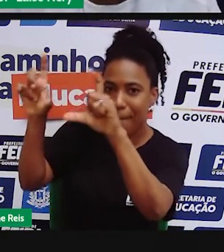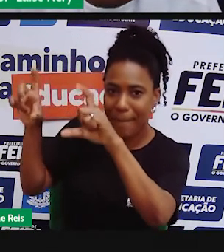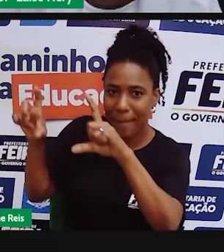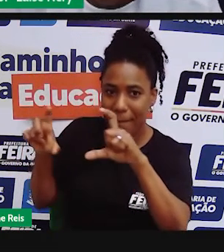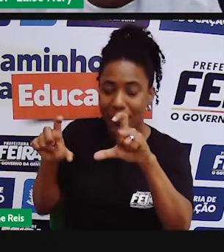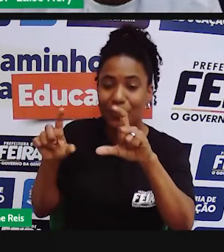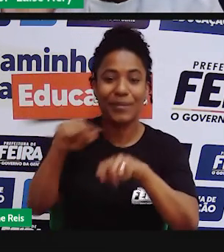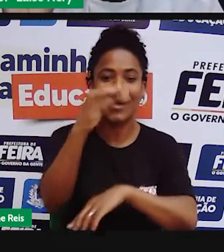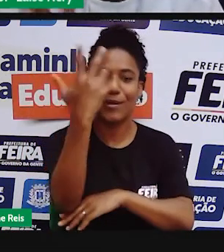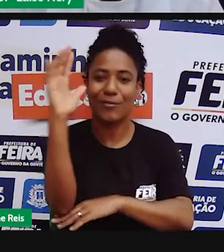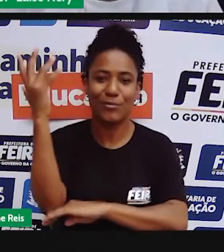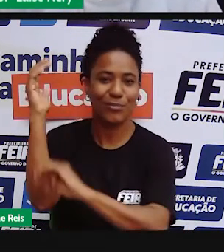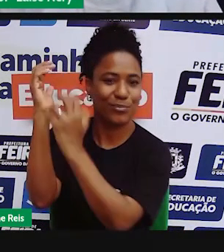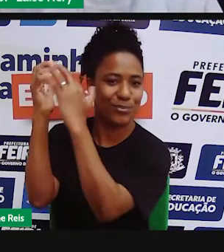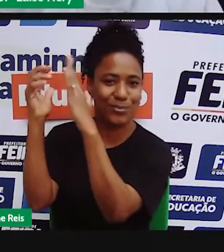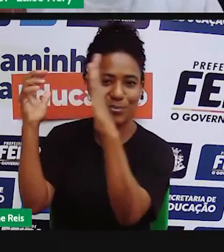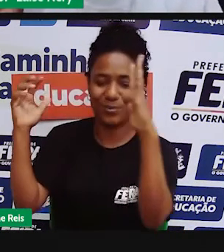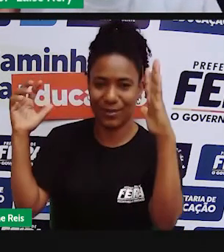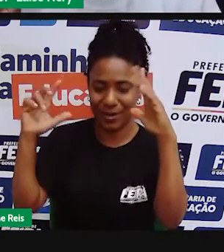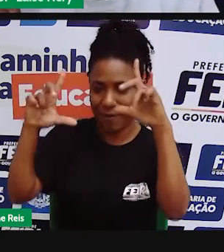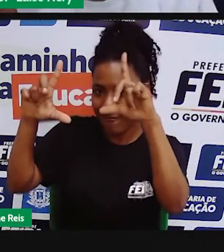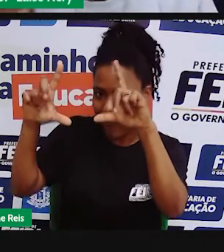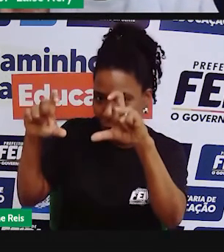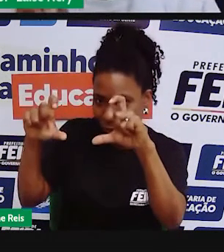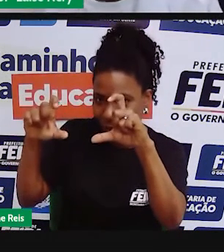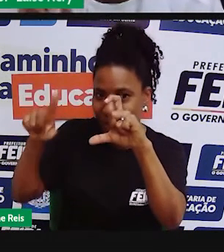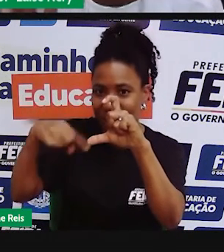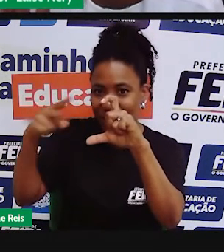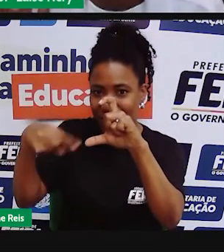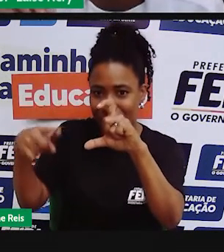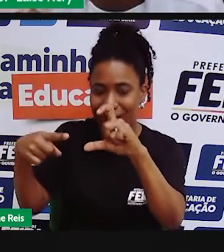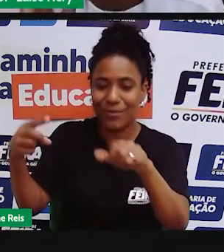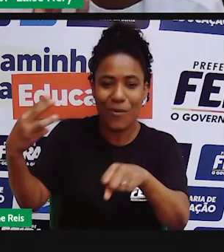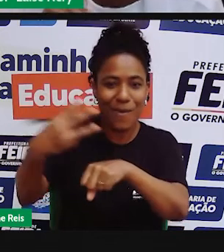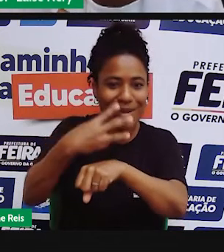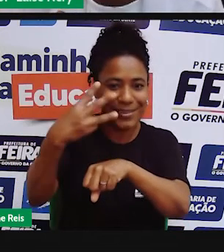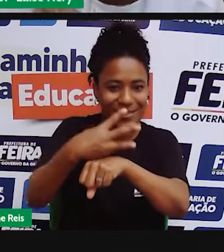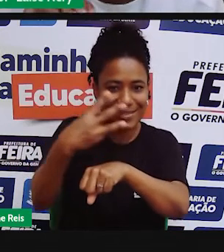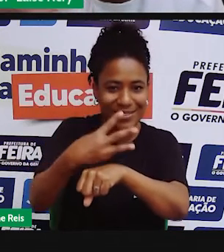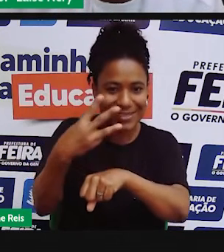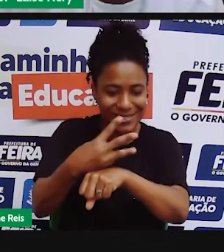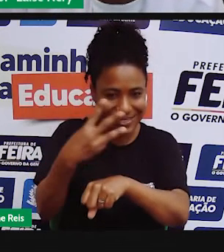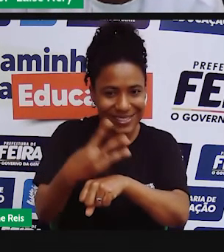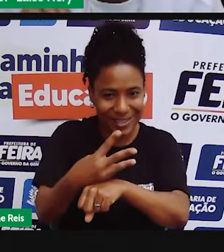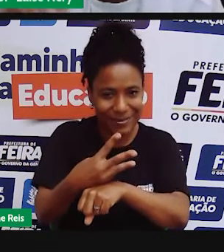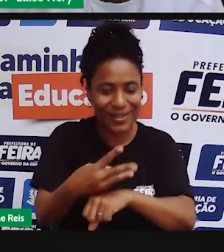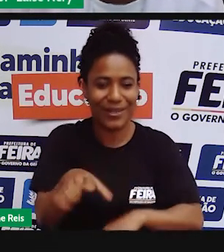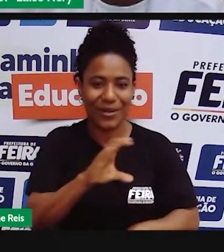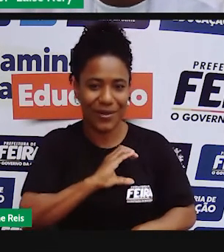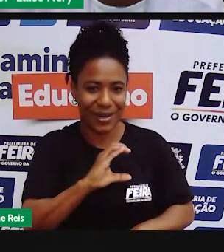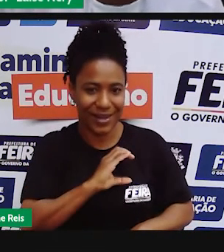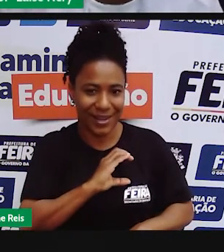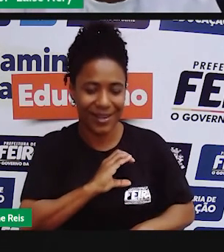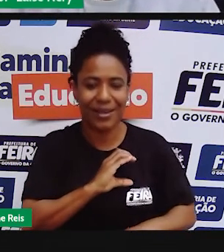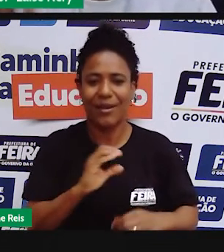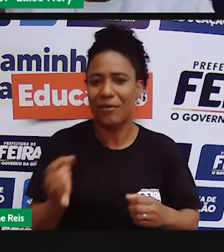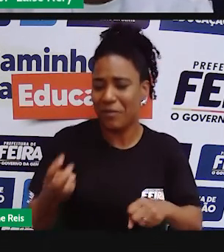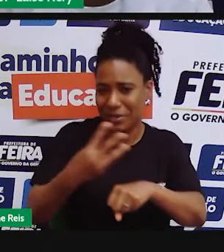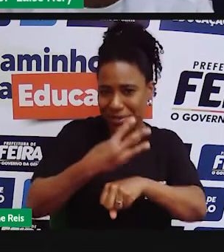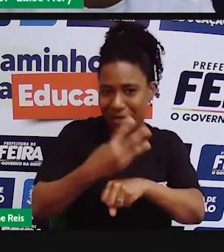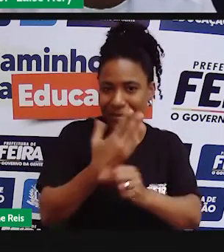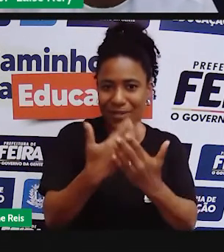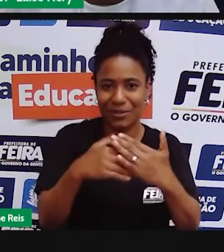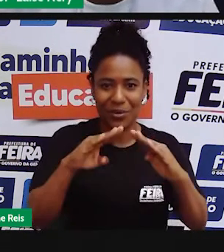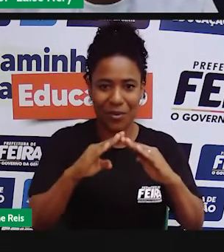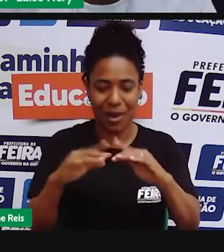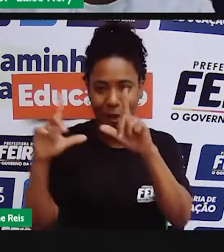seu bairro e envie fotos para o grupo do seu WhatsApp, do WhatsApp dos seus colegas, do WhatsApp da